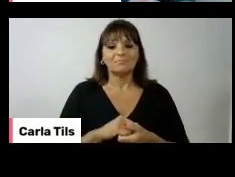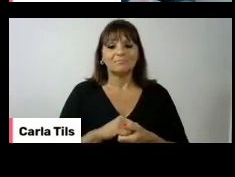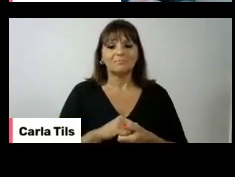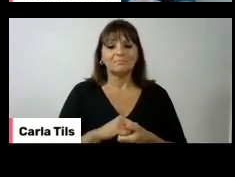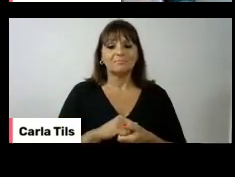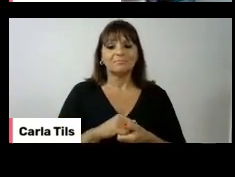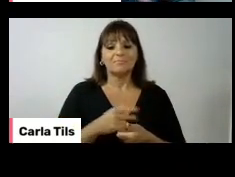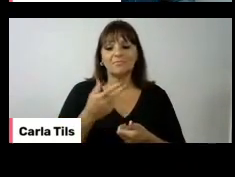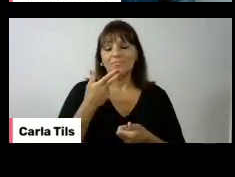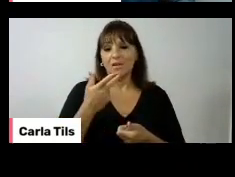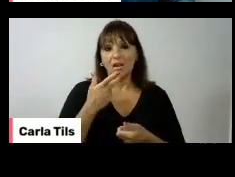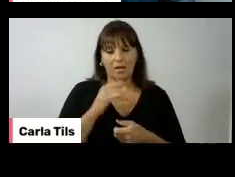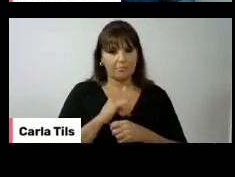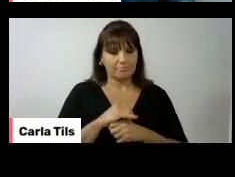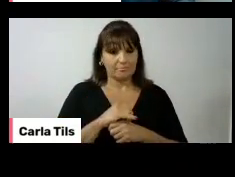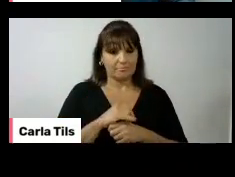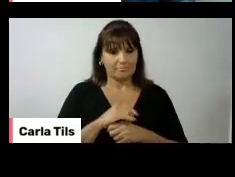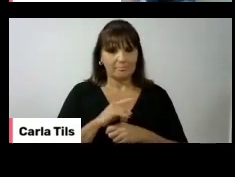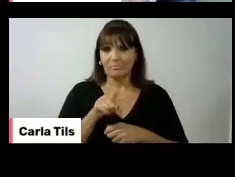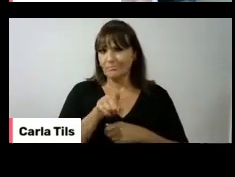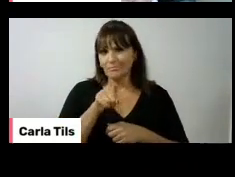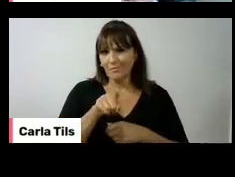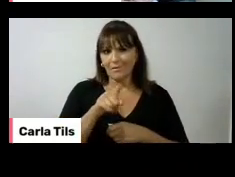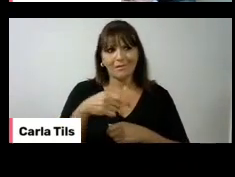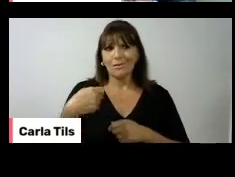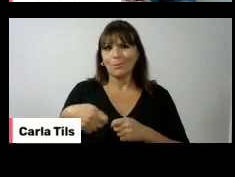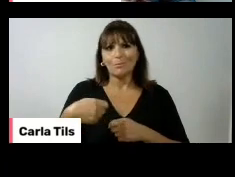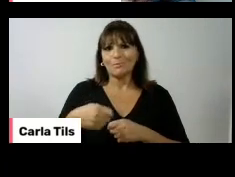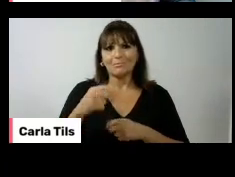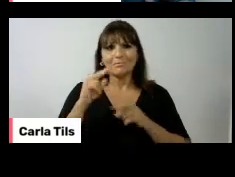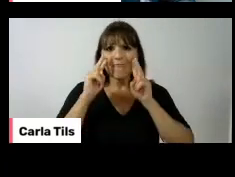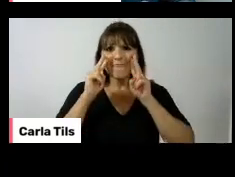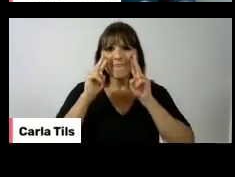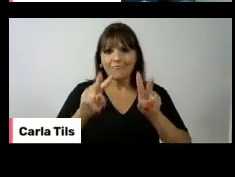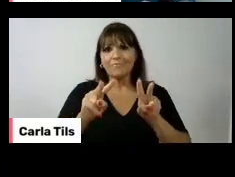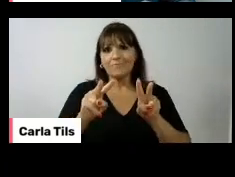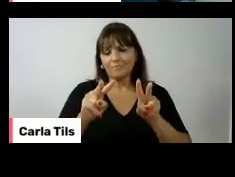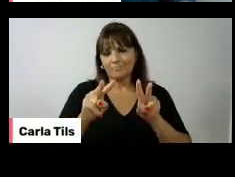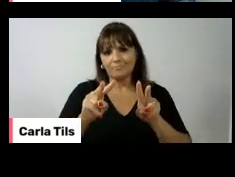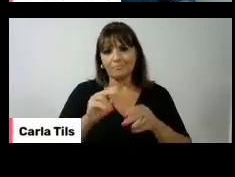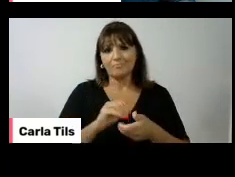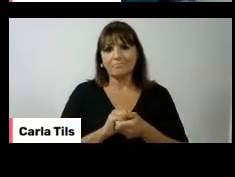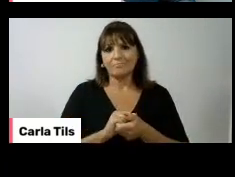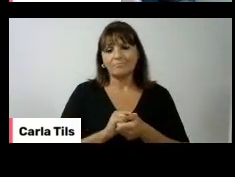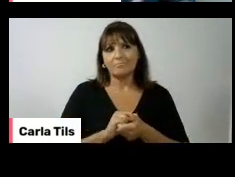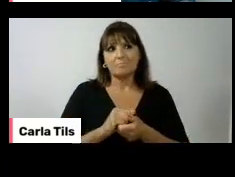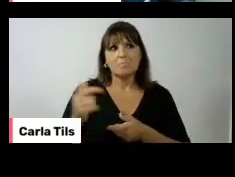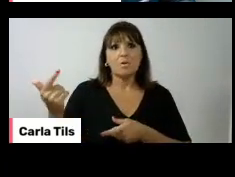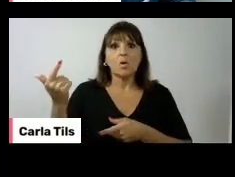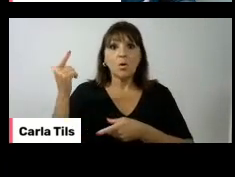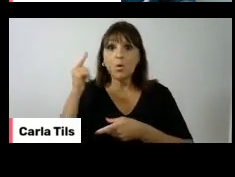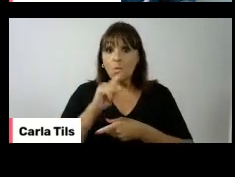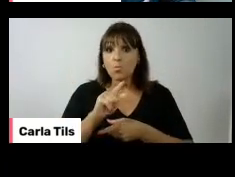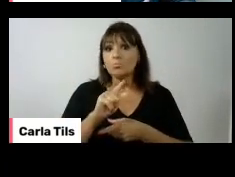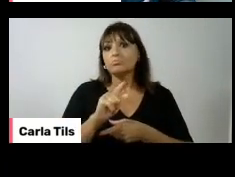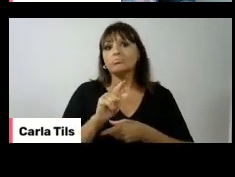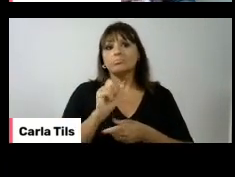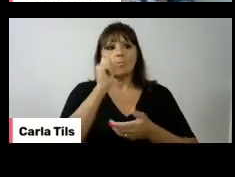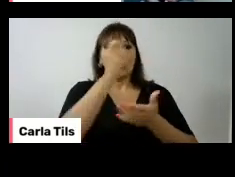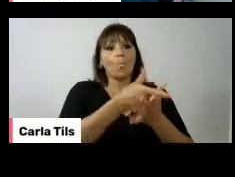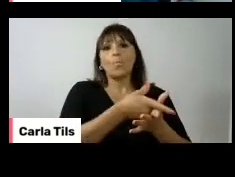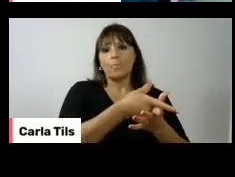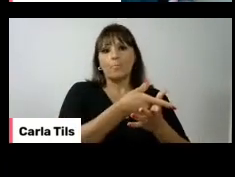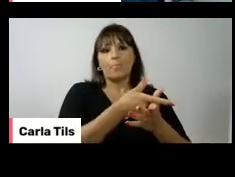forte. Você não precisa enxergar e para que você tenha um sofá.